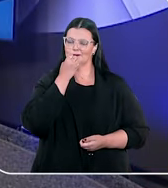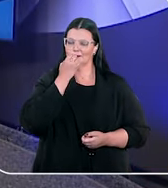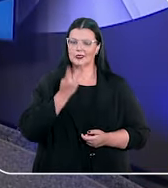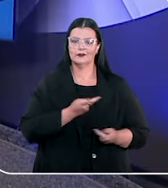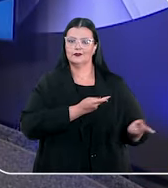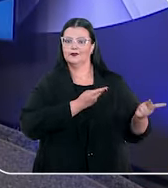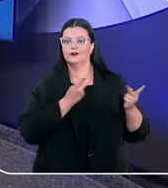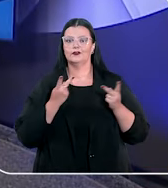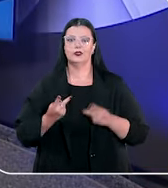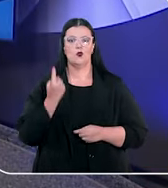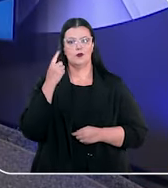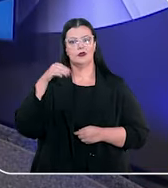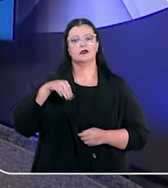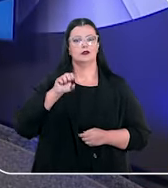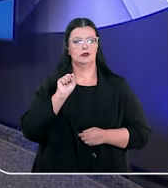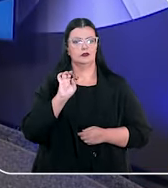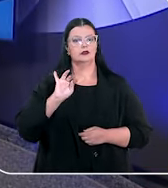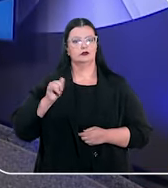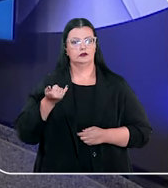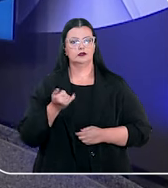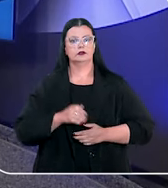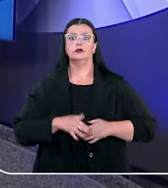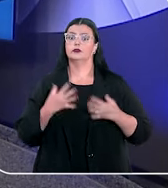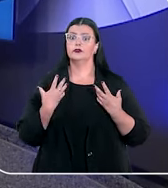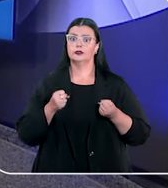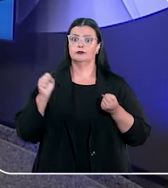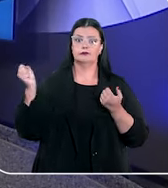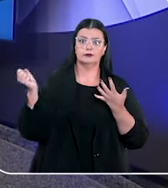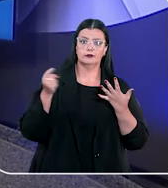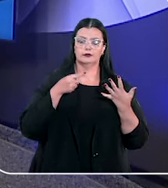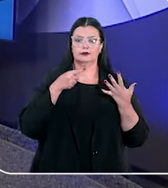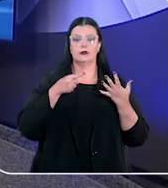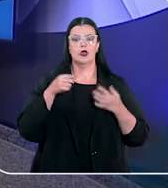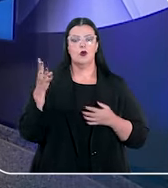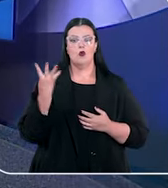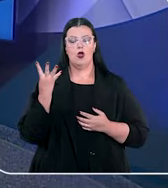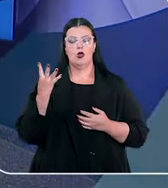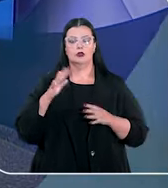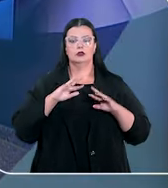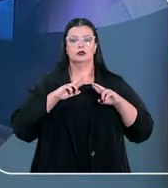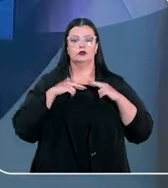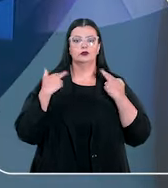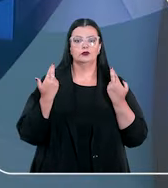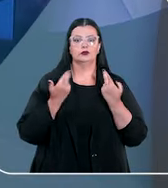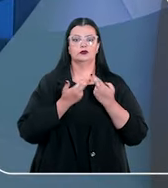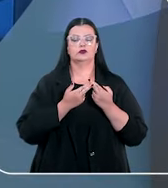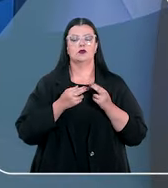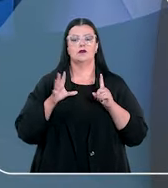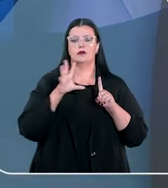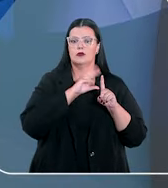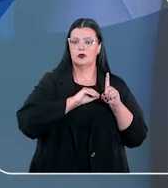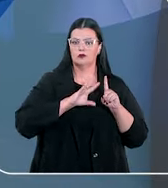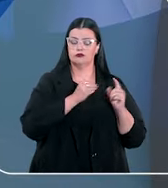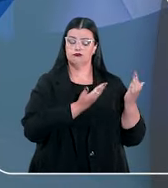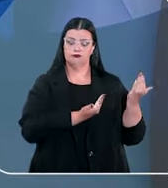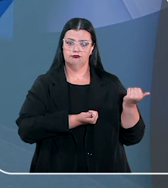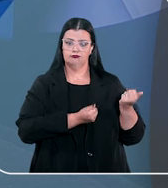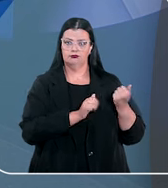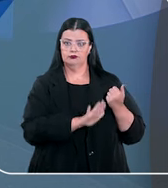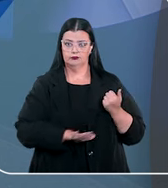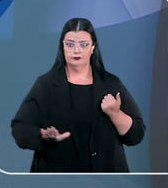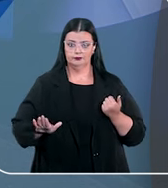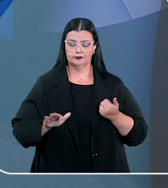Olá, seja muito bem-vindo ao Minuto STJ. Vamos aos destaques. A quarta turma decidiu que no abuso sexual na infância